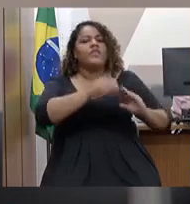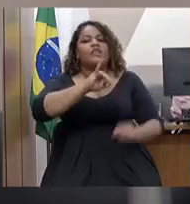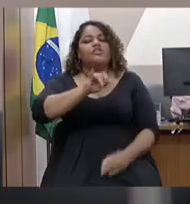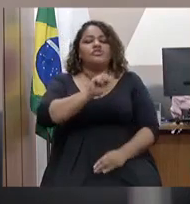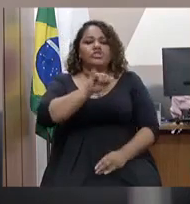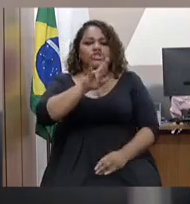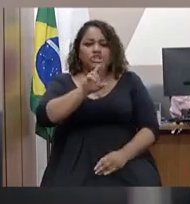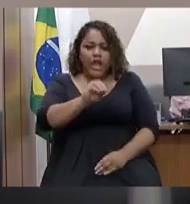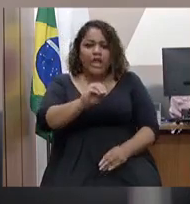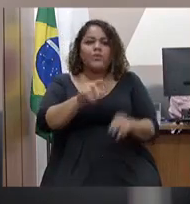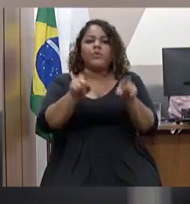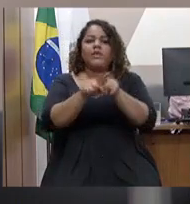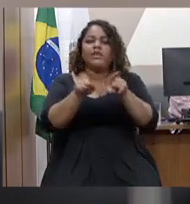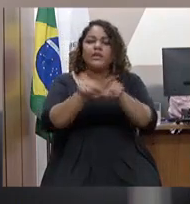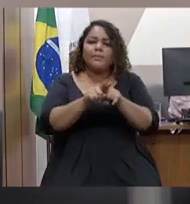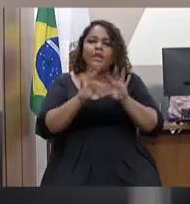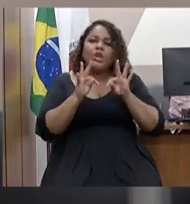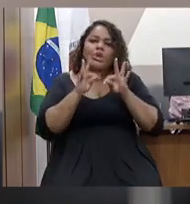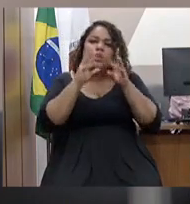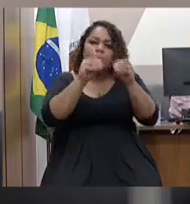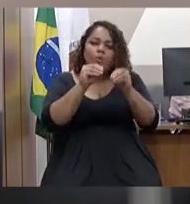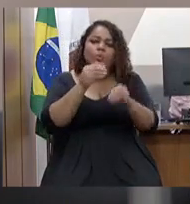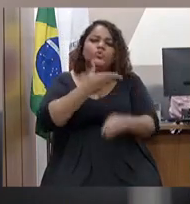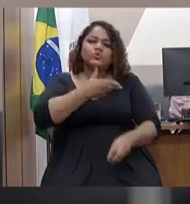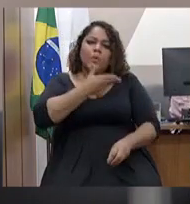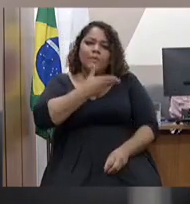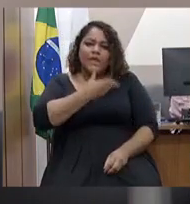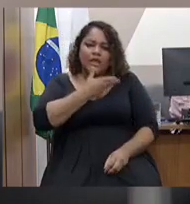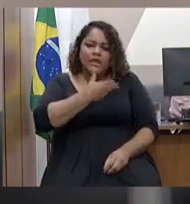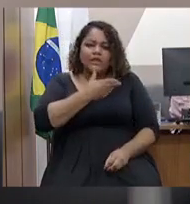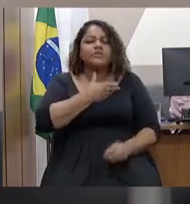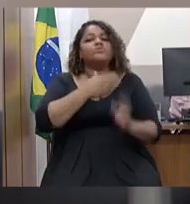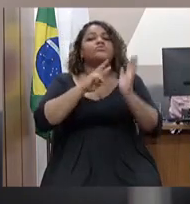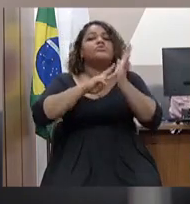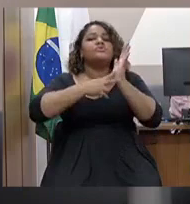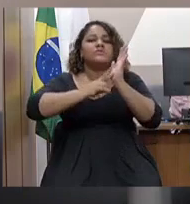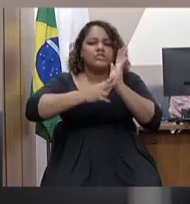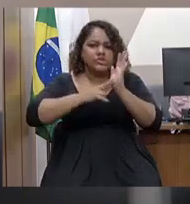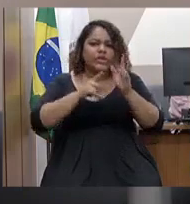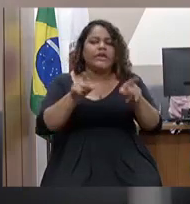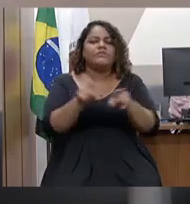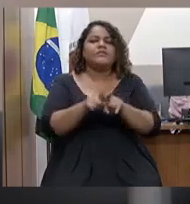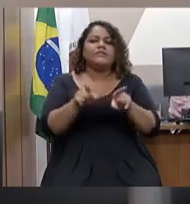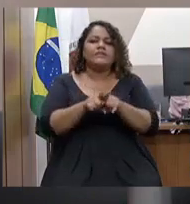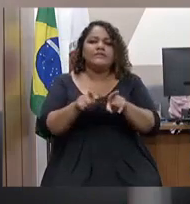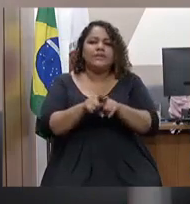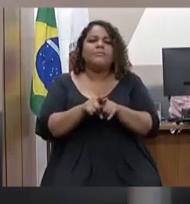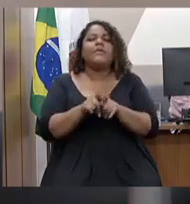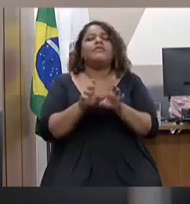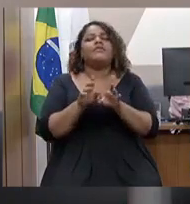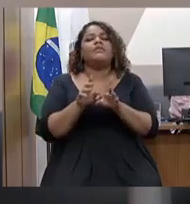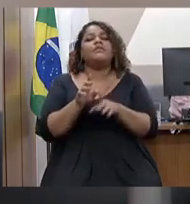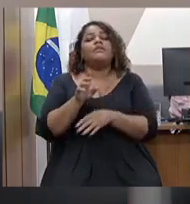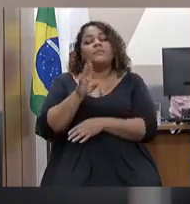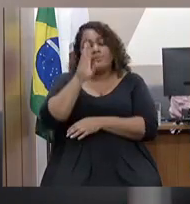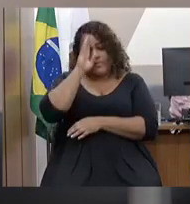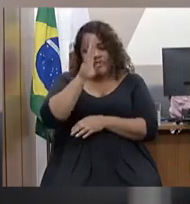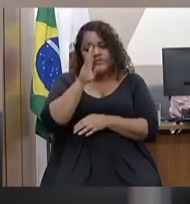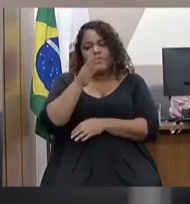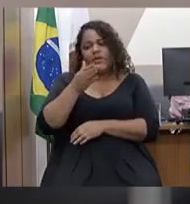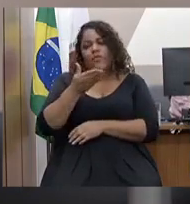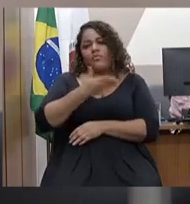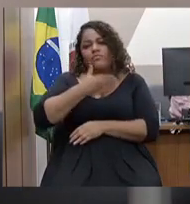todos os meus companheiros centrais sindicais todos os senhores sindicalistas quero só dar em especial companheiro Airton